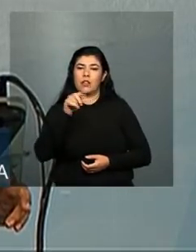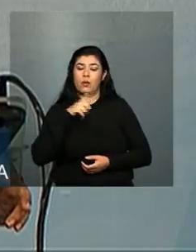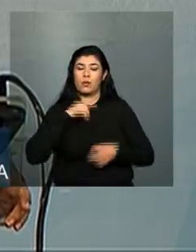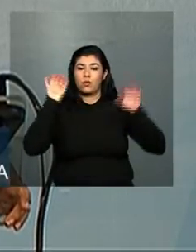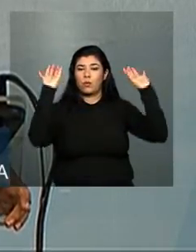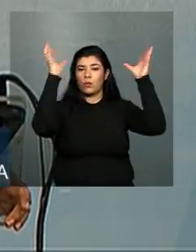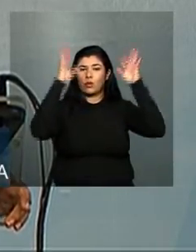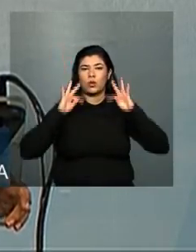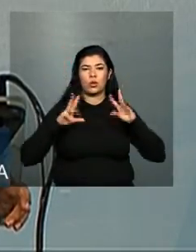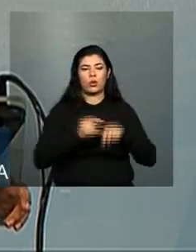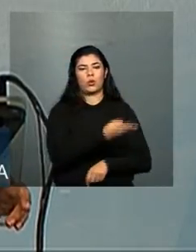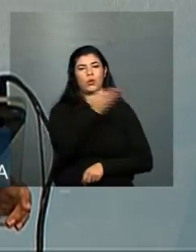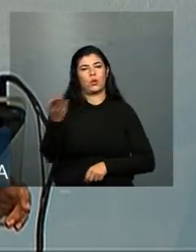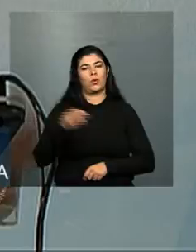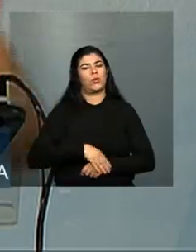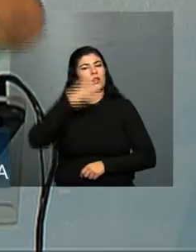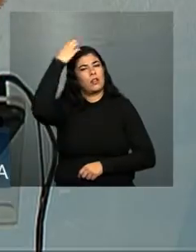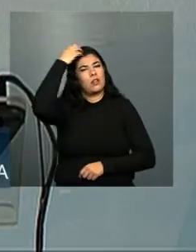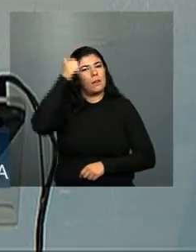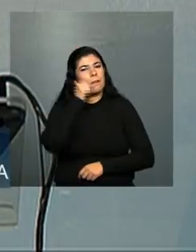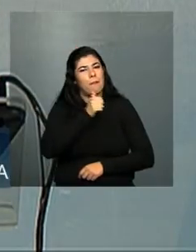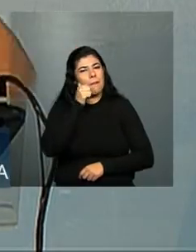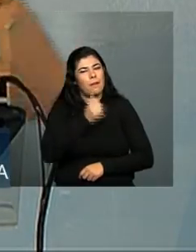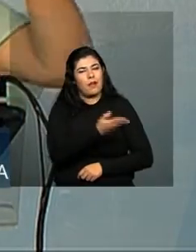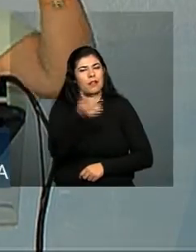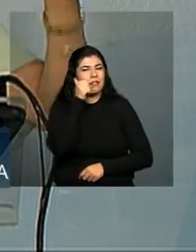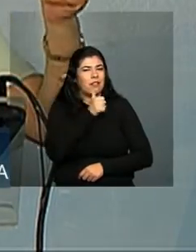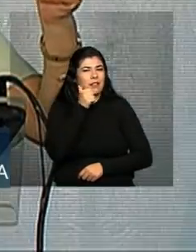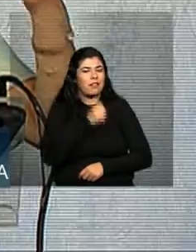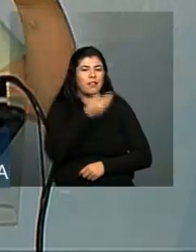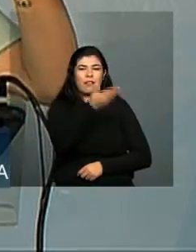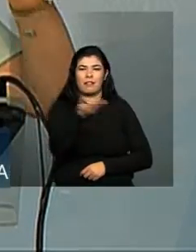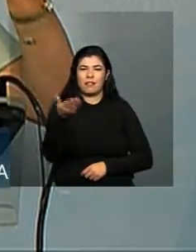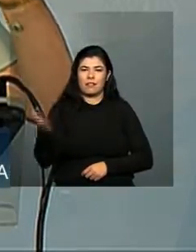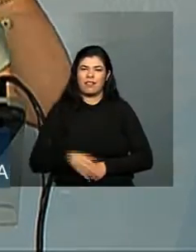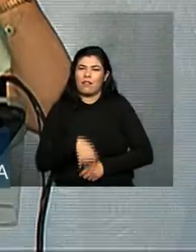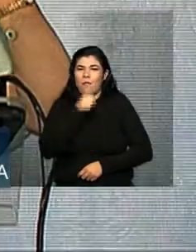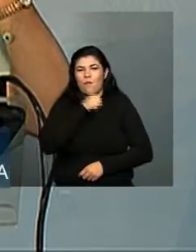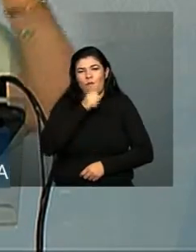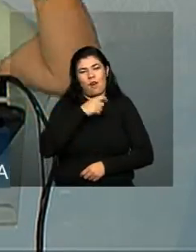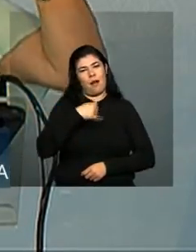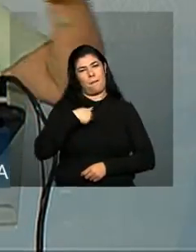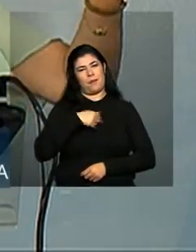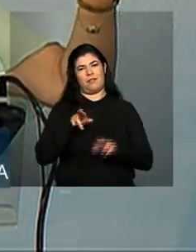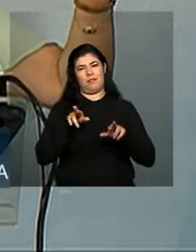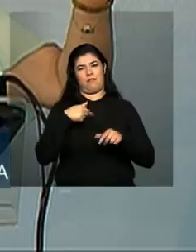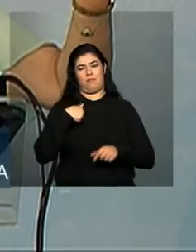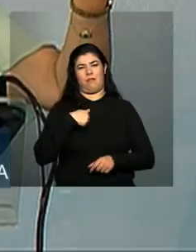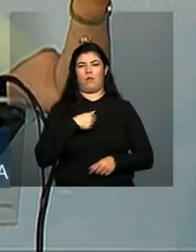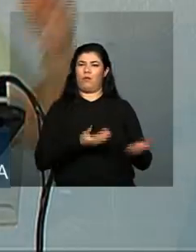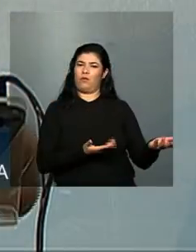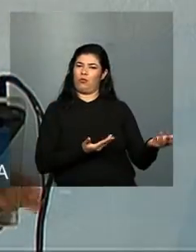é uma homenagem a todas as princesas que estão aqui. As princesas mais velhas, como eu, as